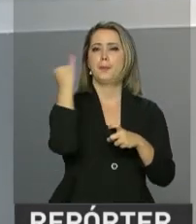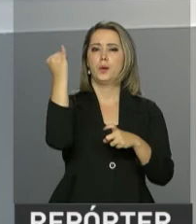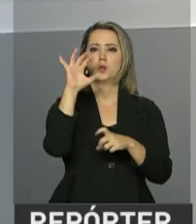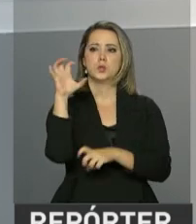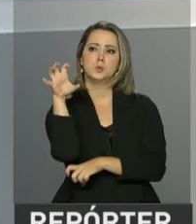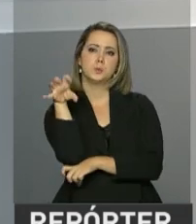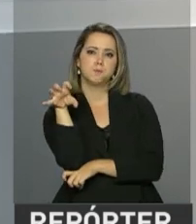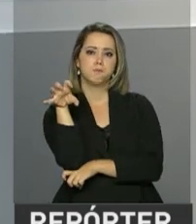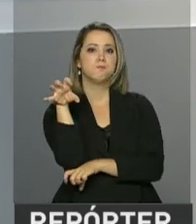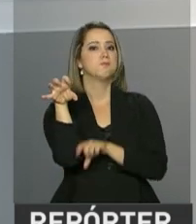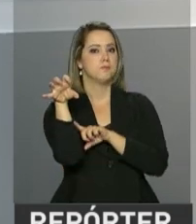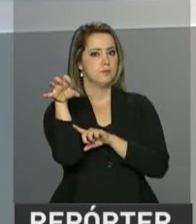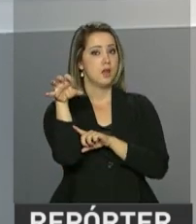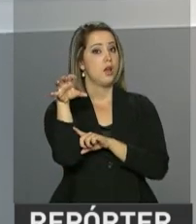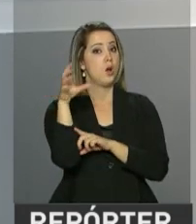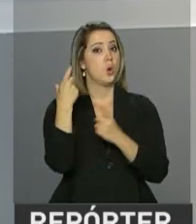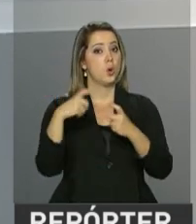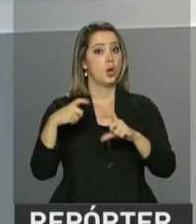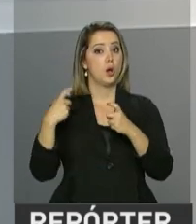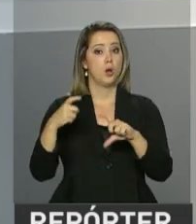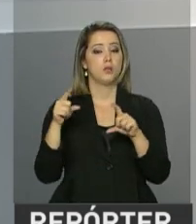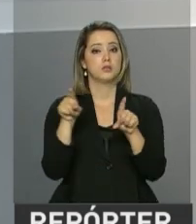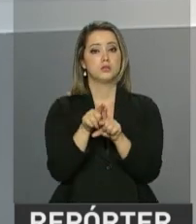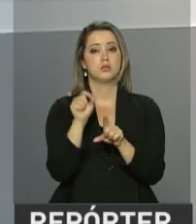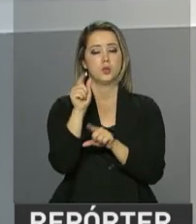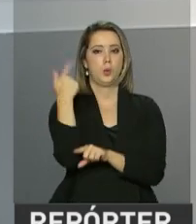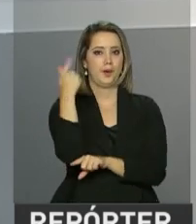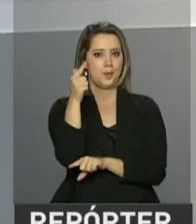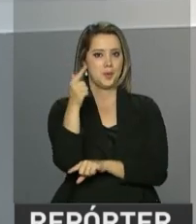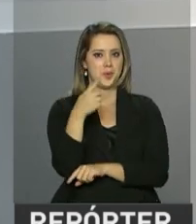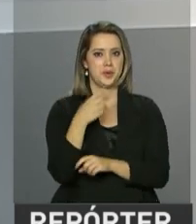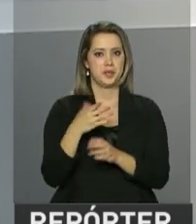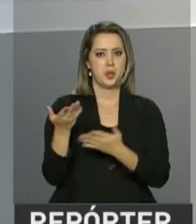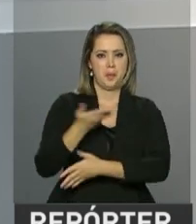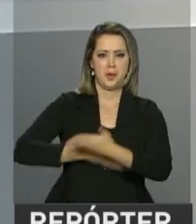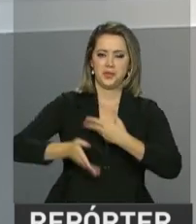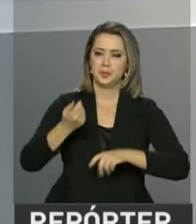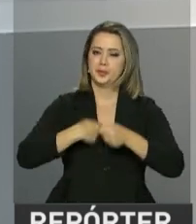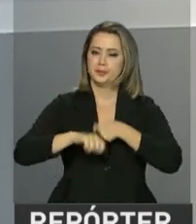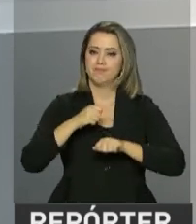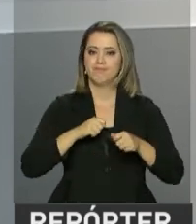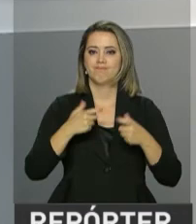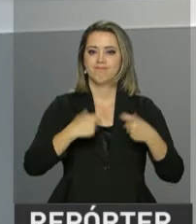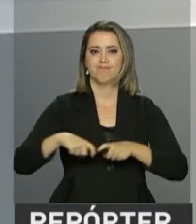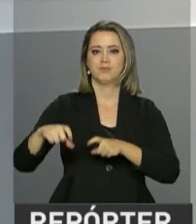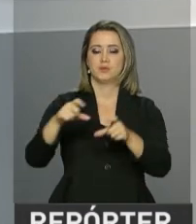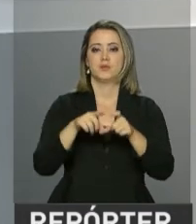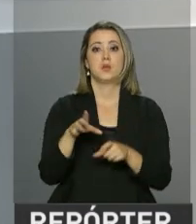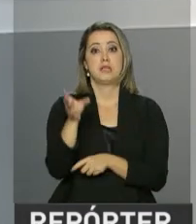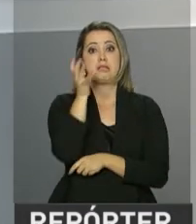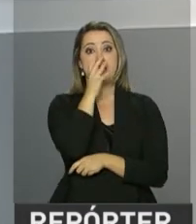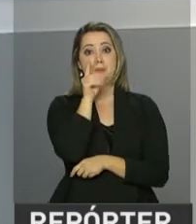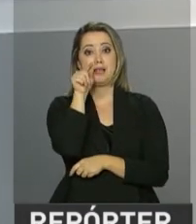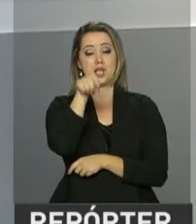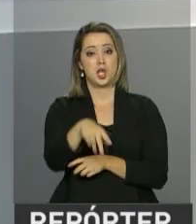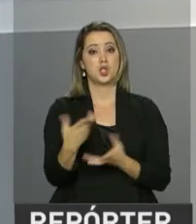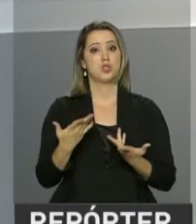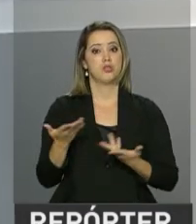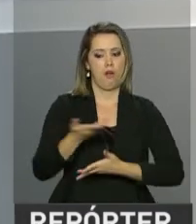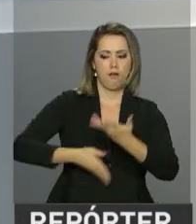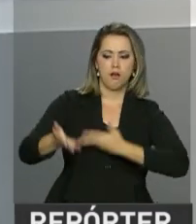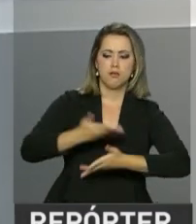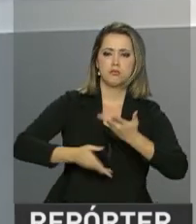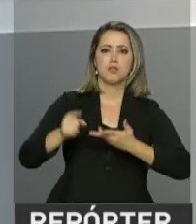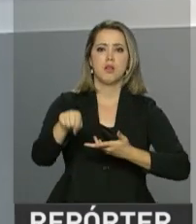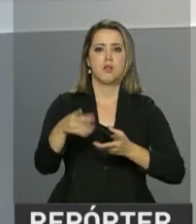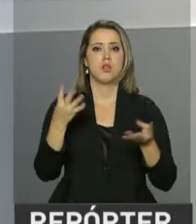cerrado o parque nacional da chapada dos veadeiros em goiás movimenta a economia da região ea expectativa é que o mercado em